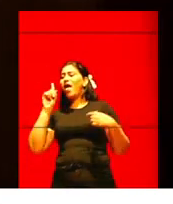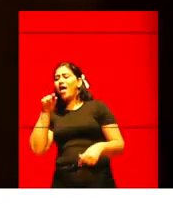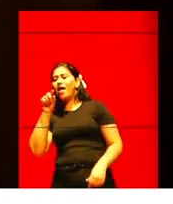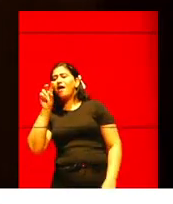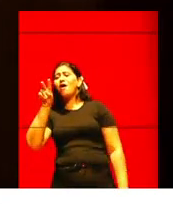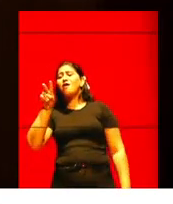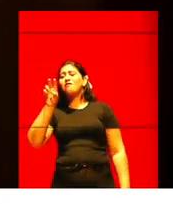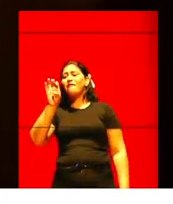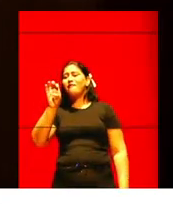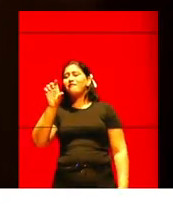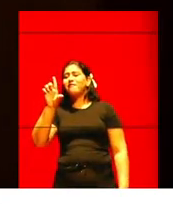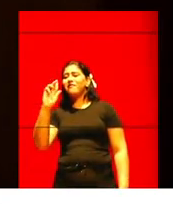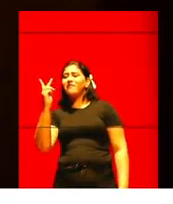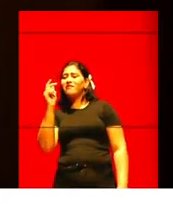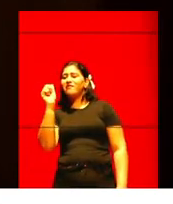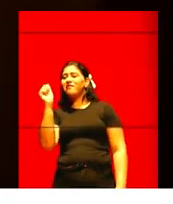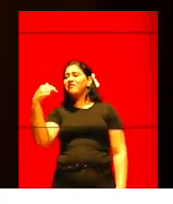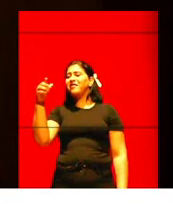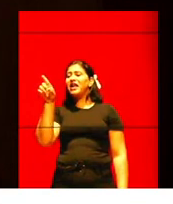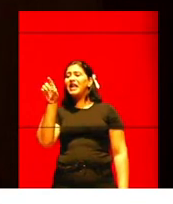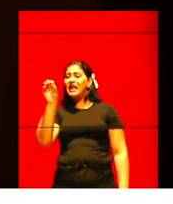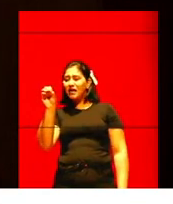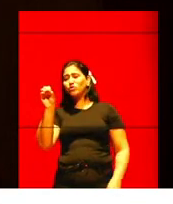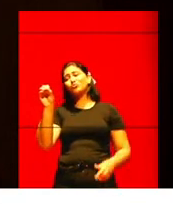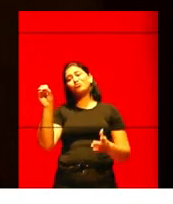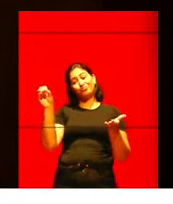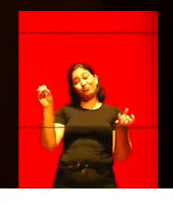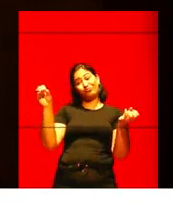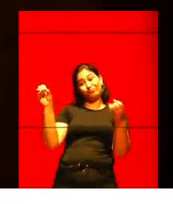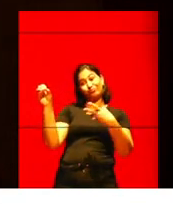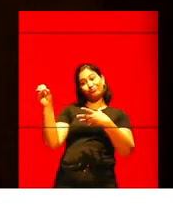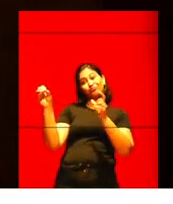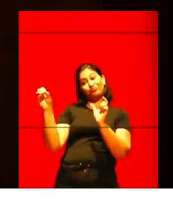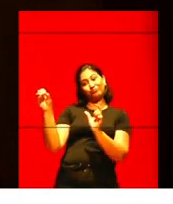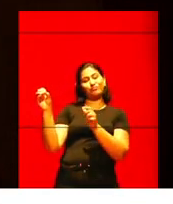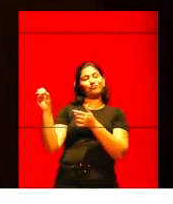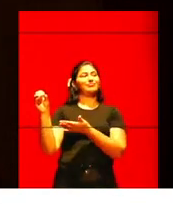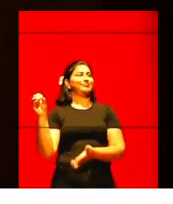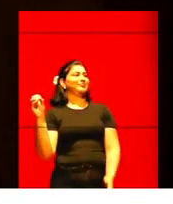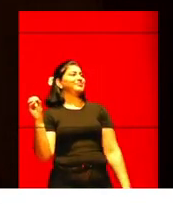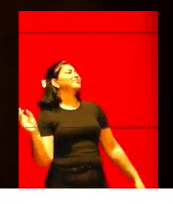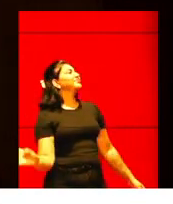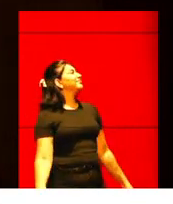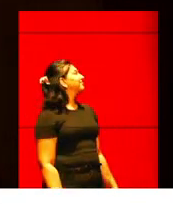Olha a palavra nova que ele cria, beleza? Pode passar para mim, por favor?